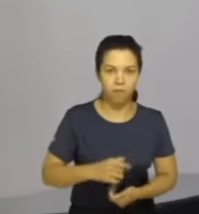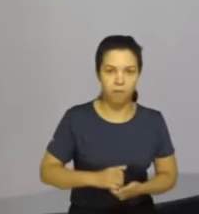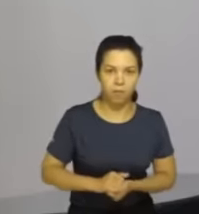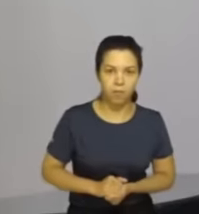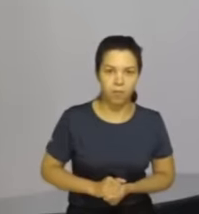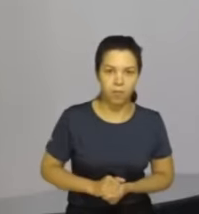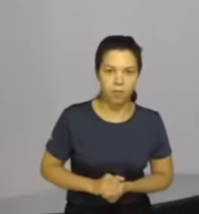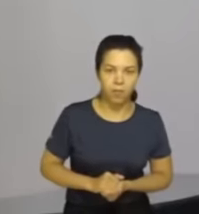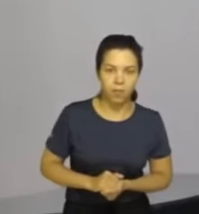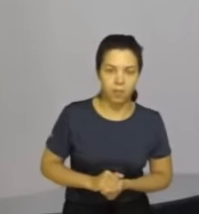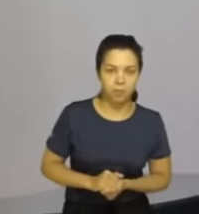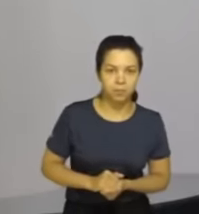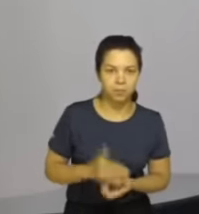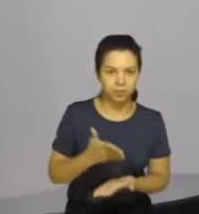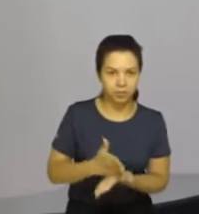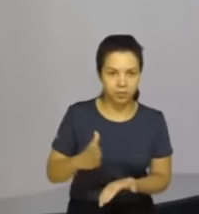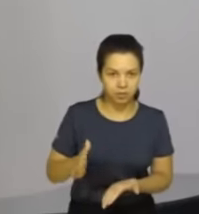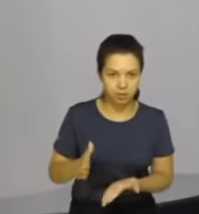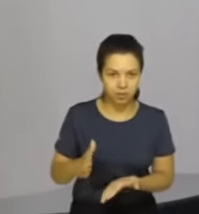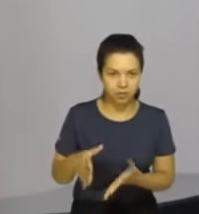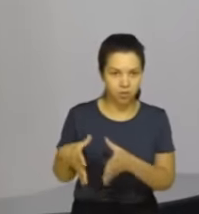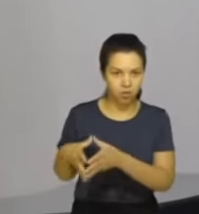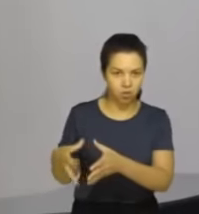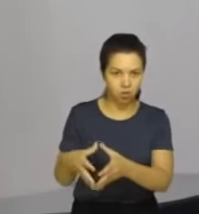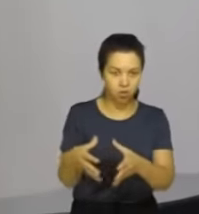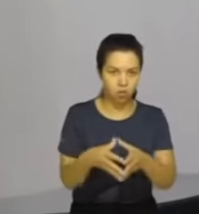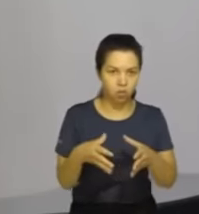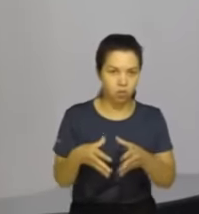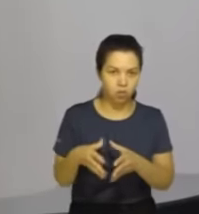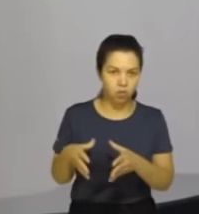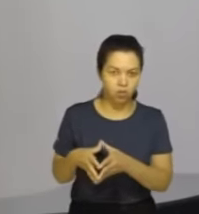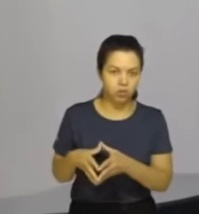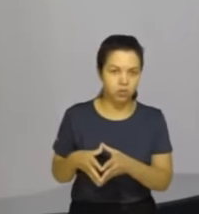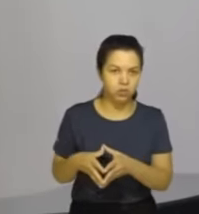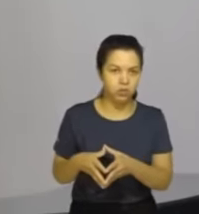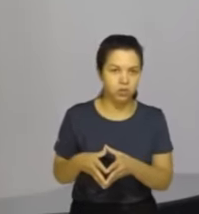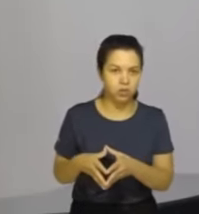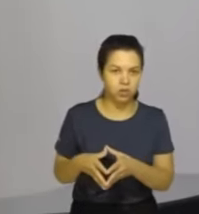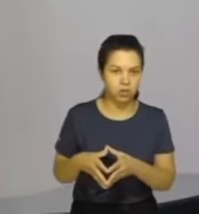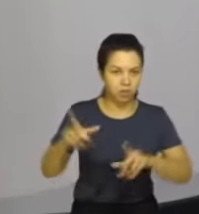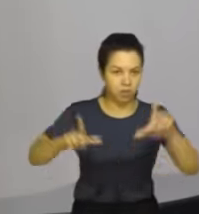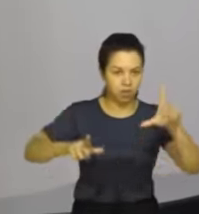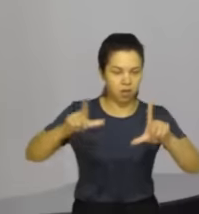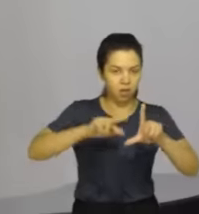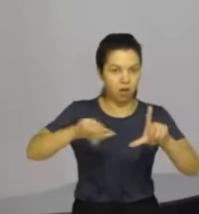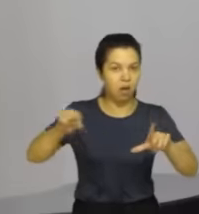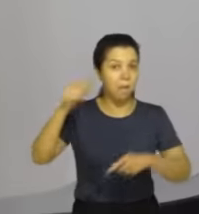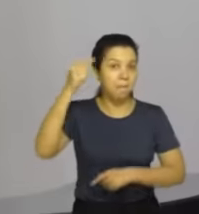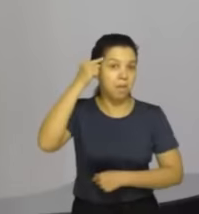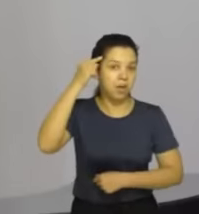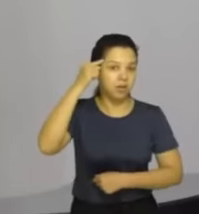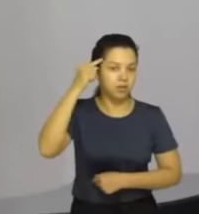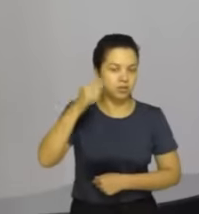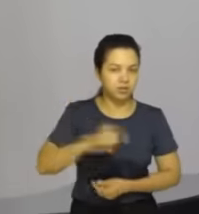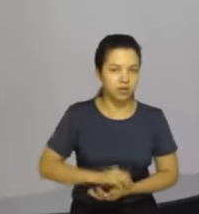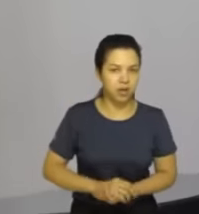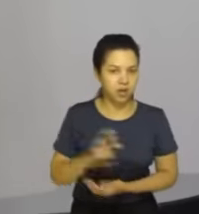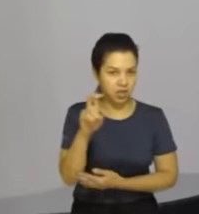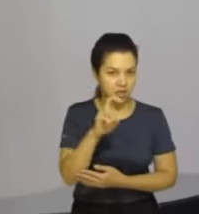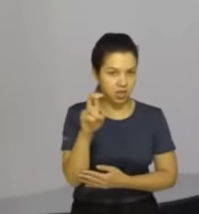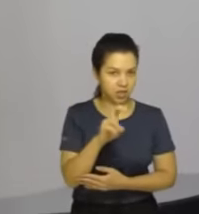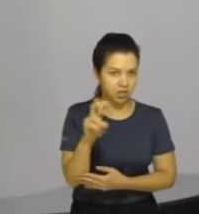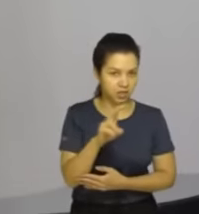certa parte desta categoria, desta classe da imprensa, considera que o que a 5ª Vara Criminal de